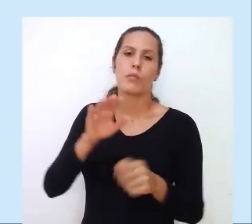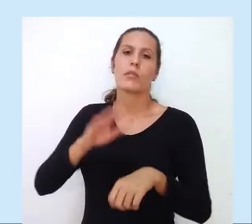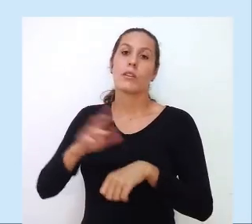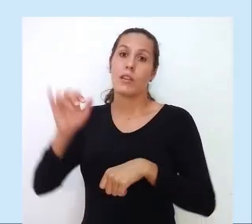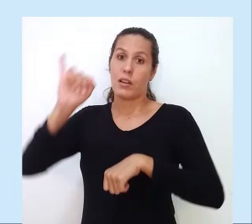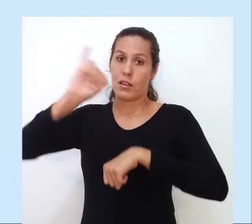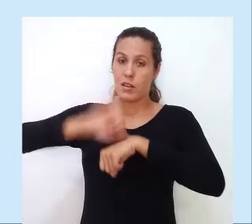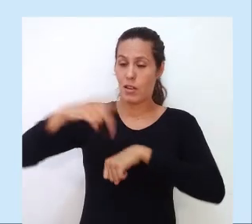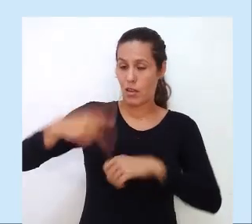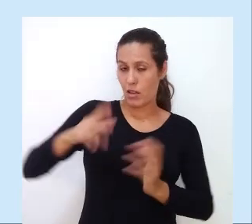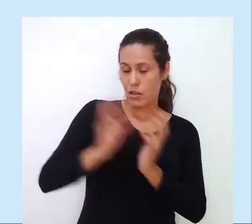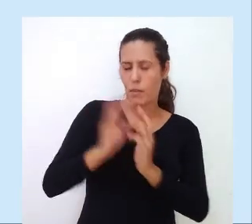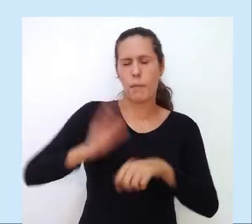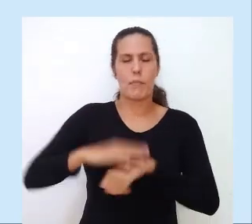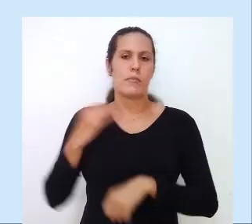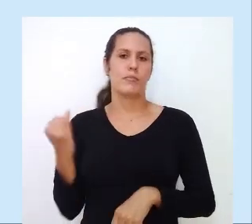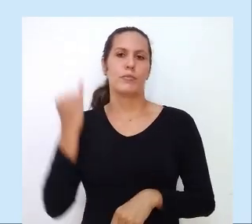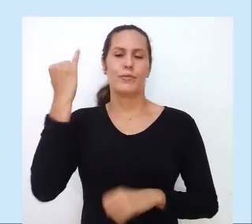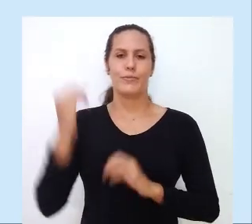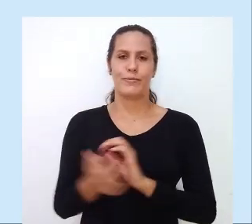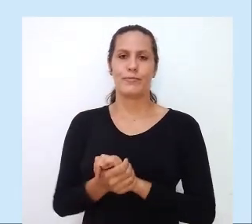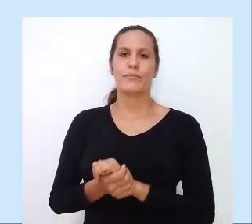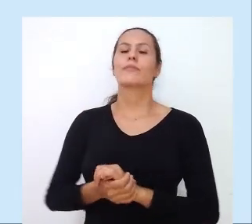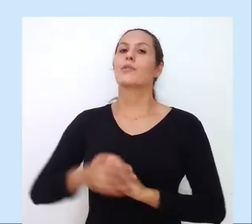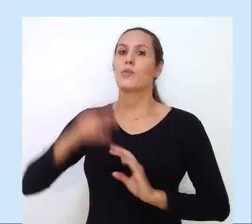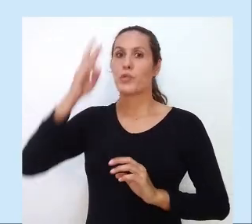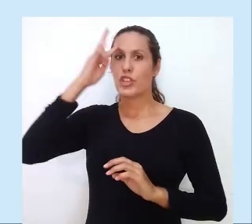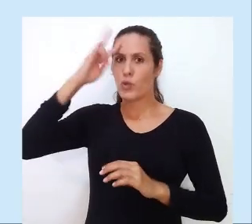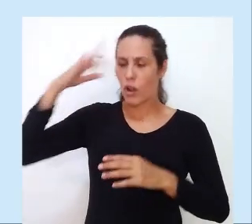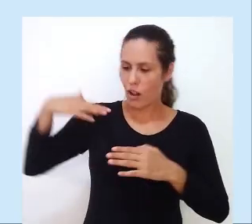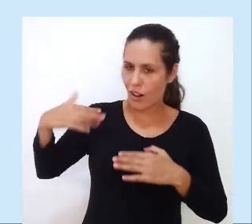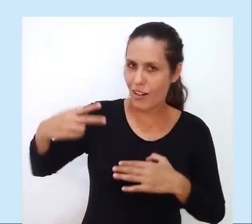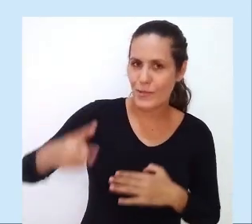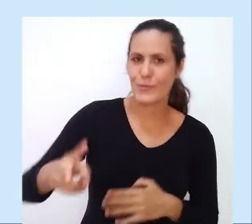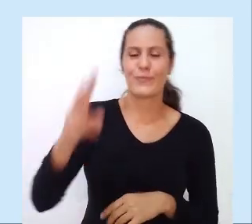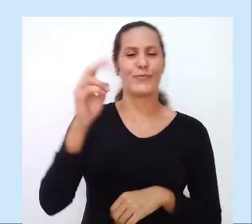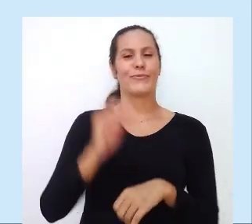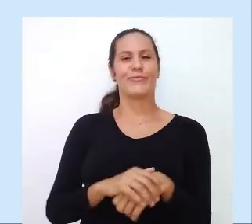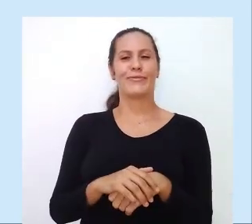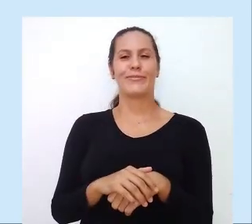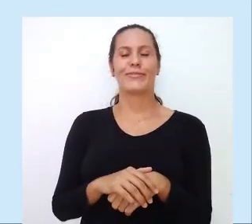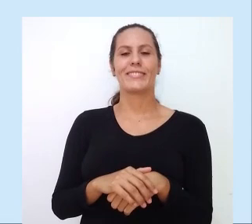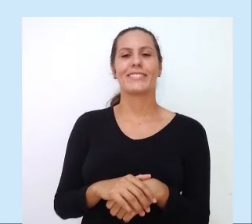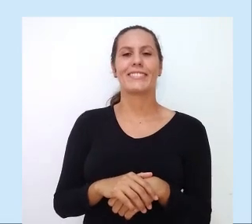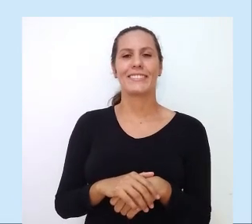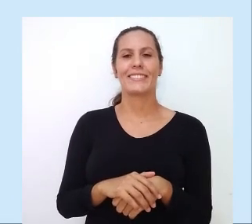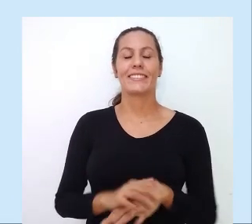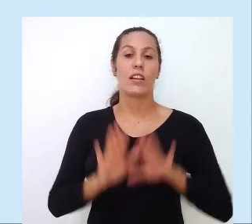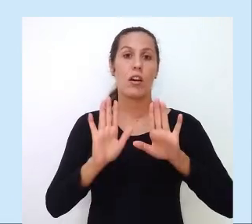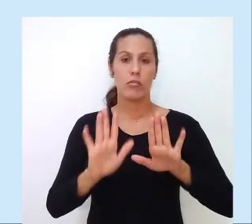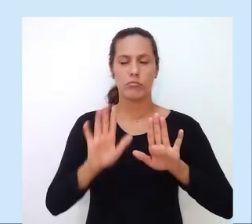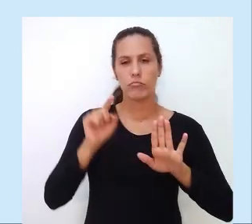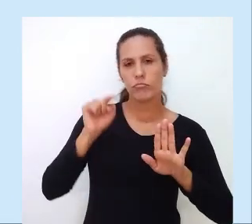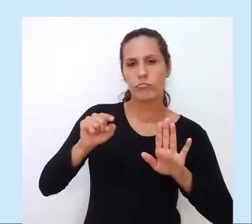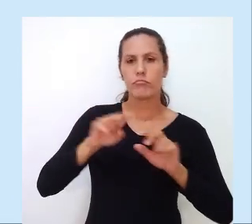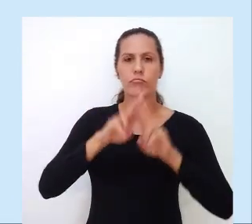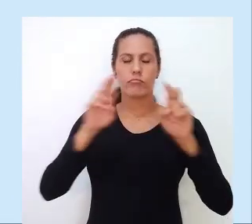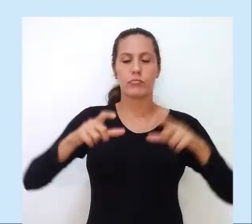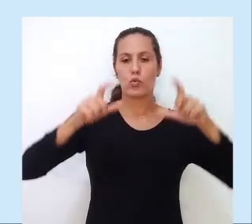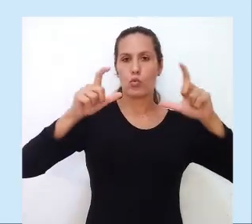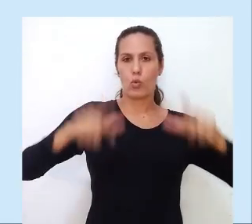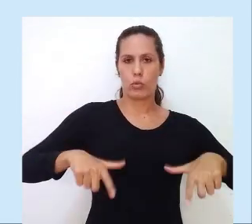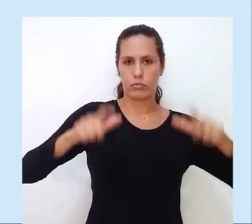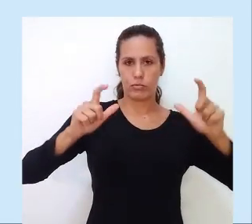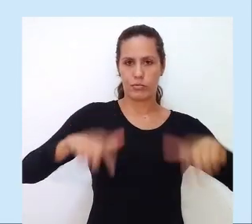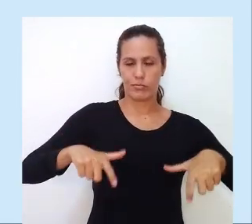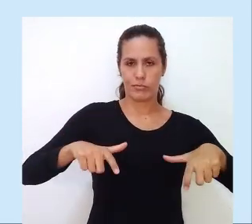importantes. Vamos continuar a nossa viagem pela história do teatro. Olha só, além do